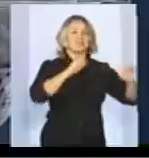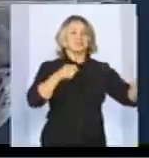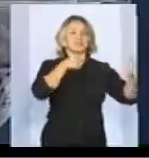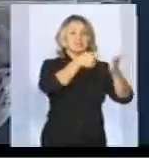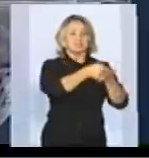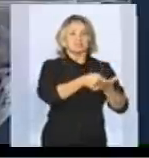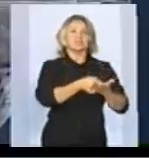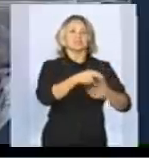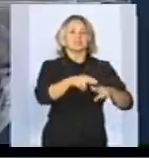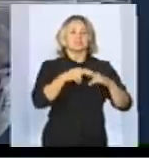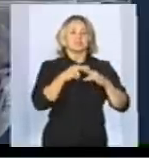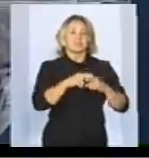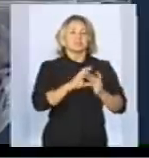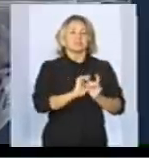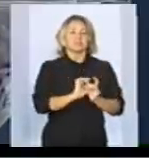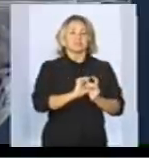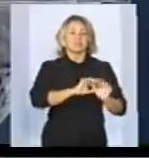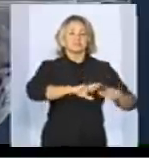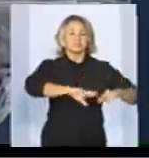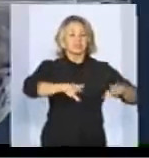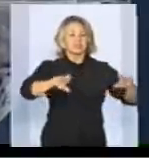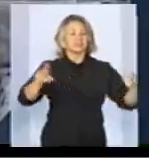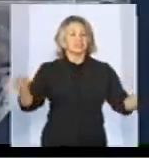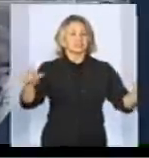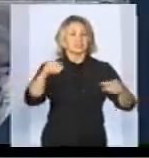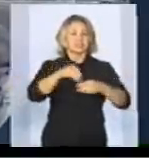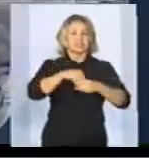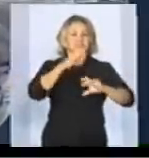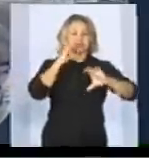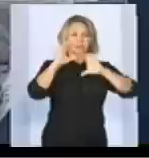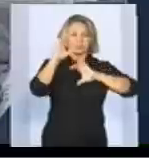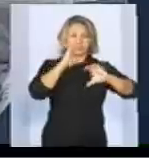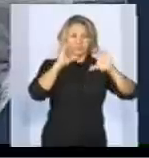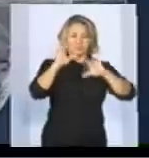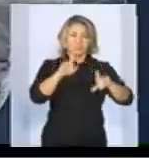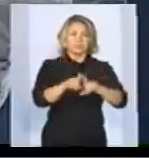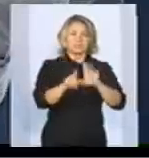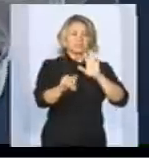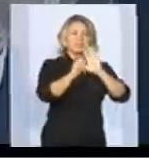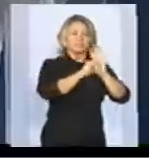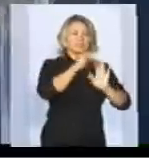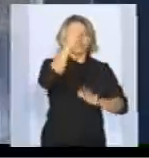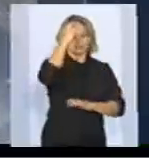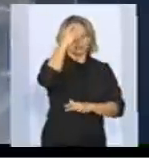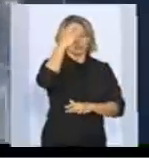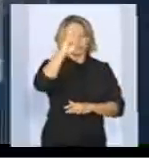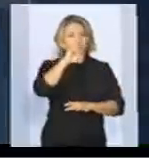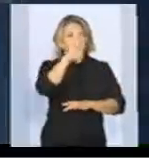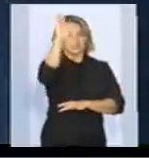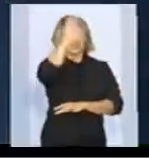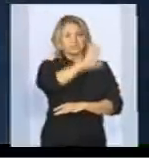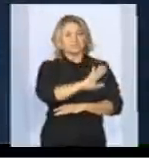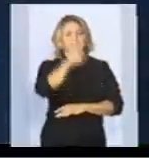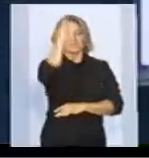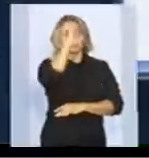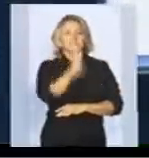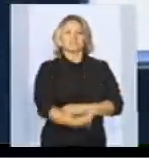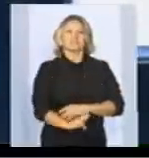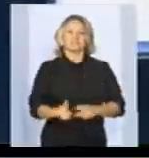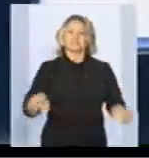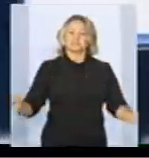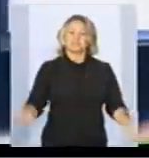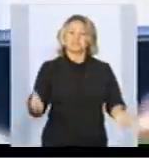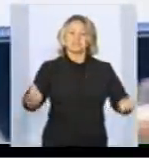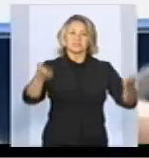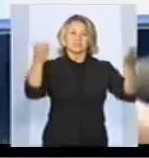pluralidade e diversidade nos meios de comunicação para a promoção da identidade e cultura nacional e para o estímulo econômico a cadeia